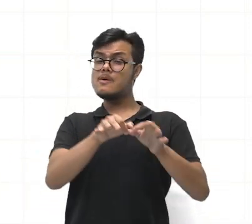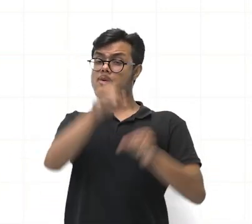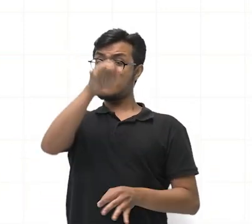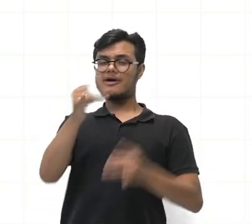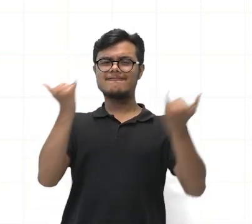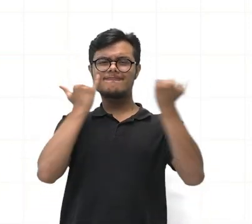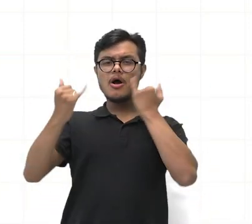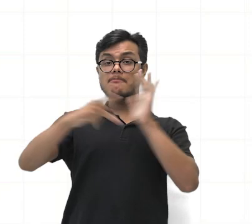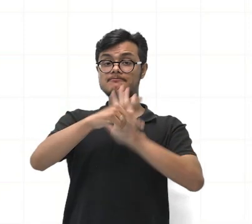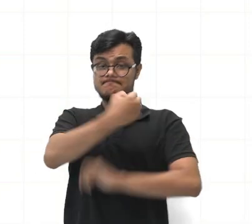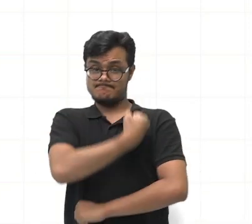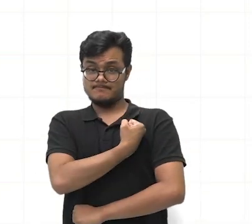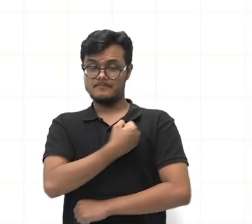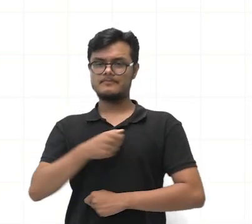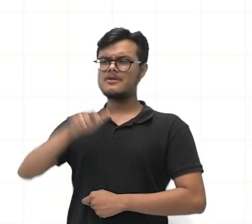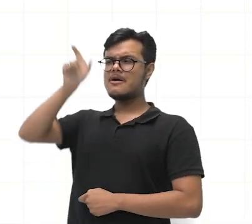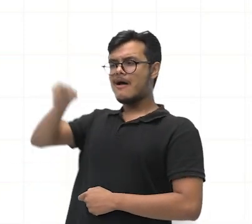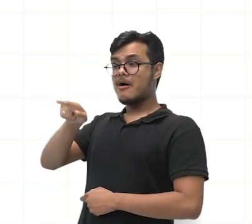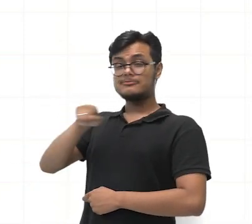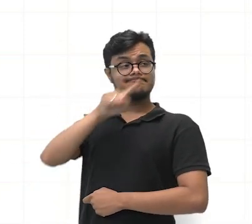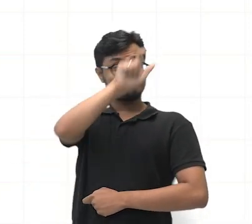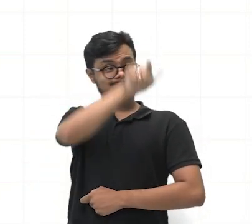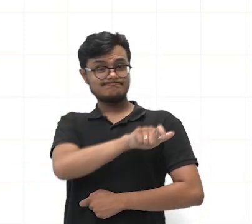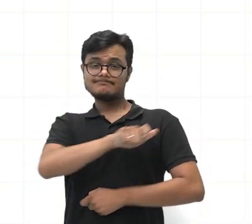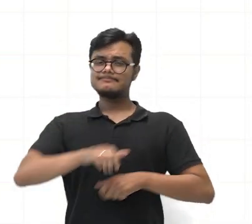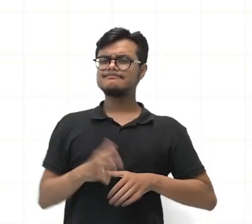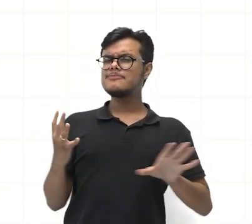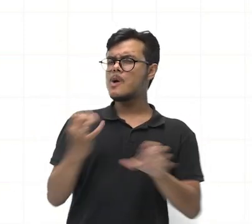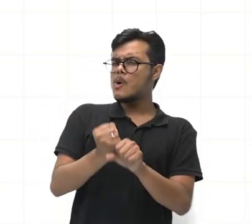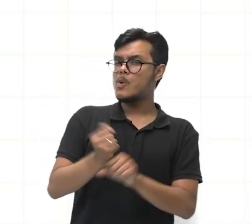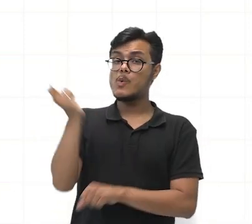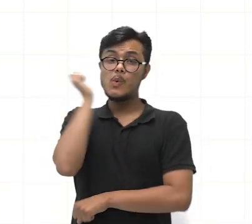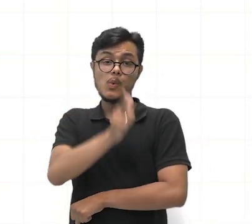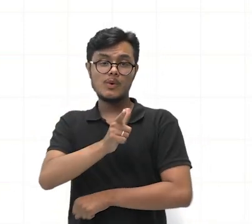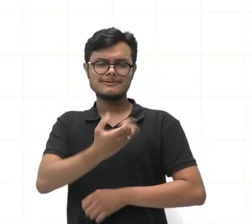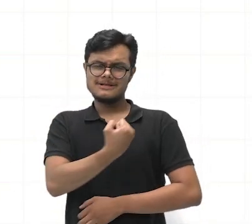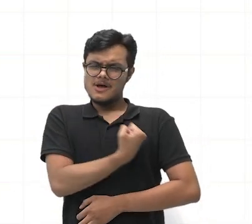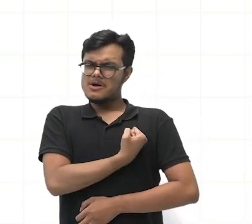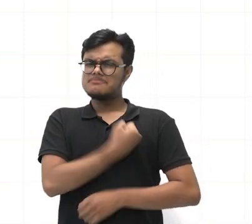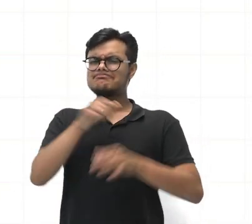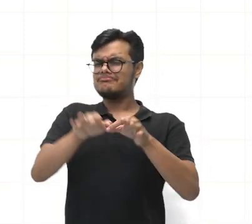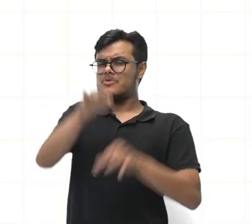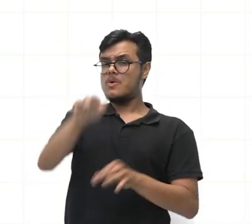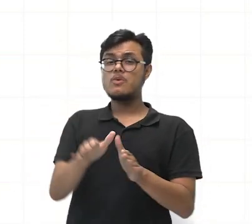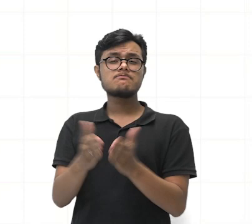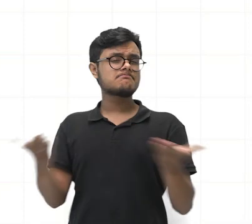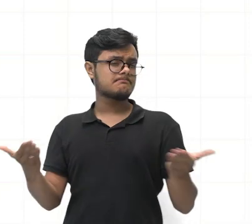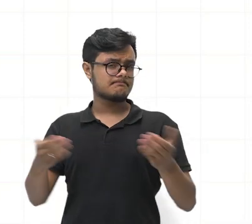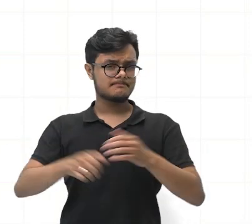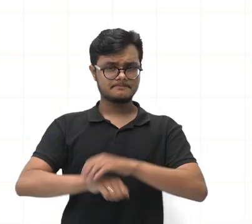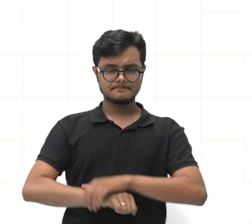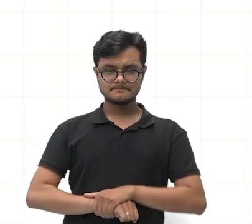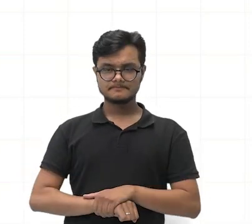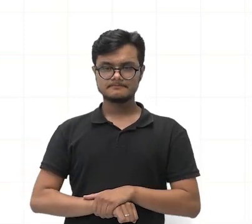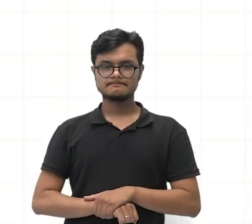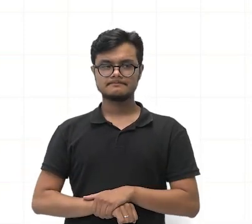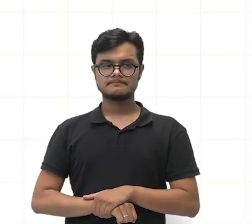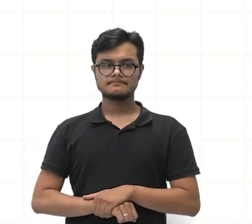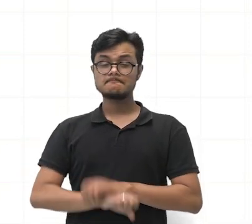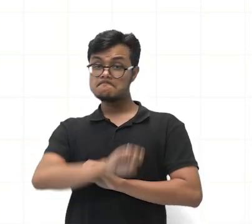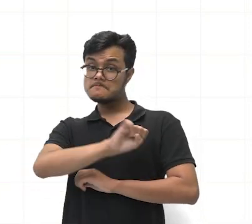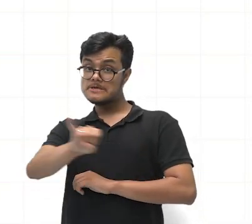professores? Ele, Paulo, e do professor Emerson. Somar números decimais. Nunca esqueça que